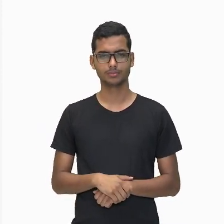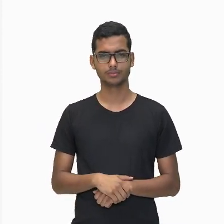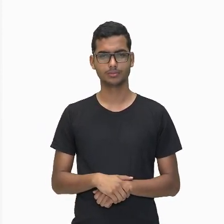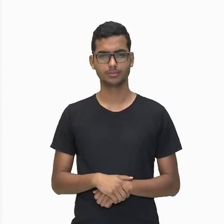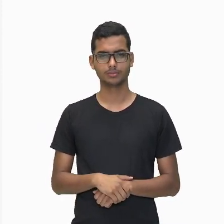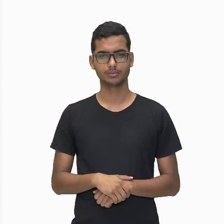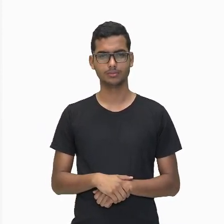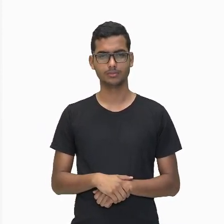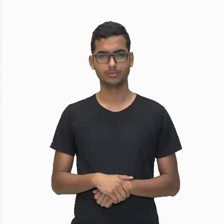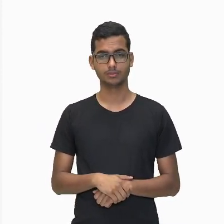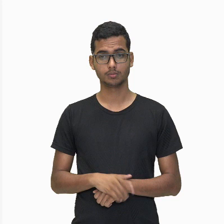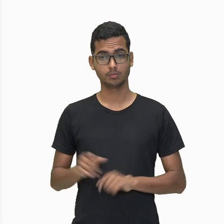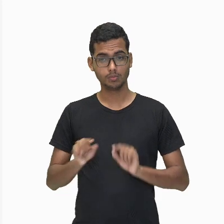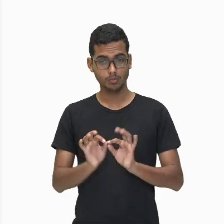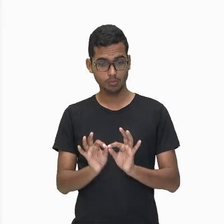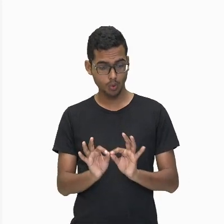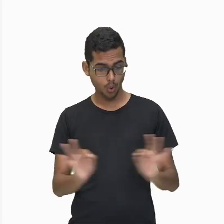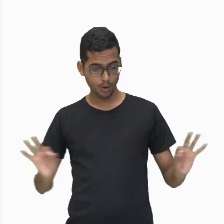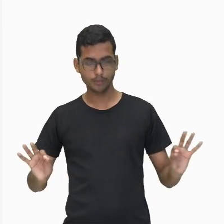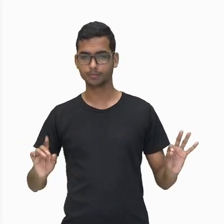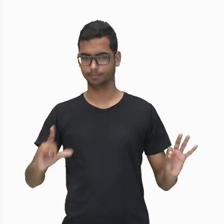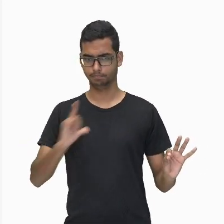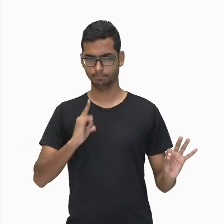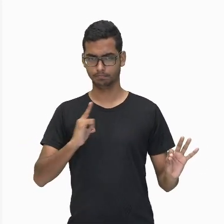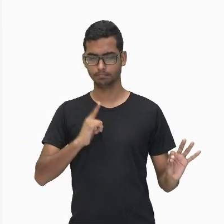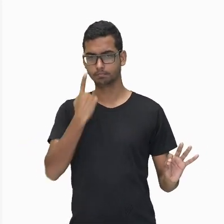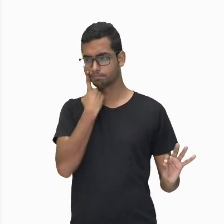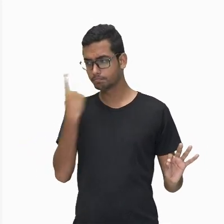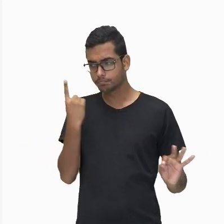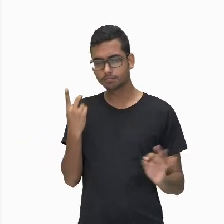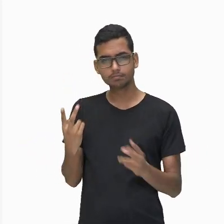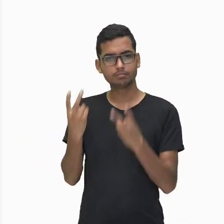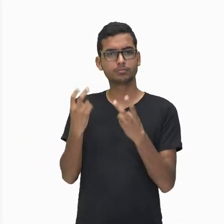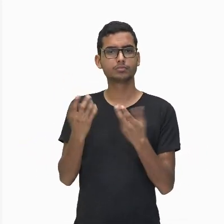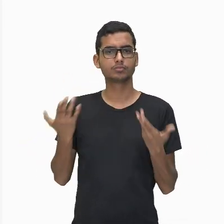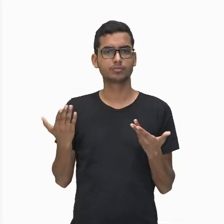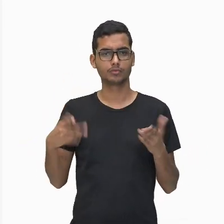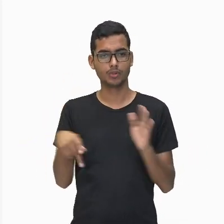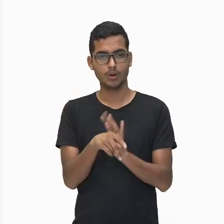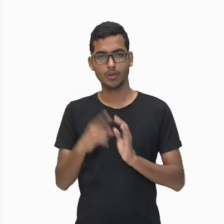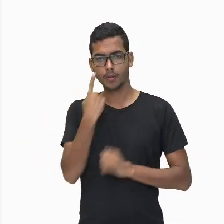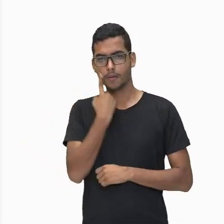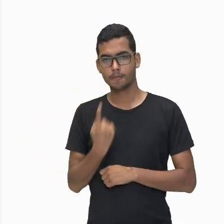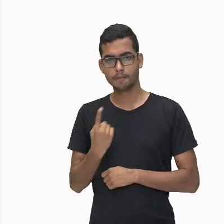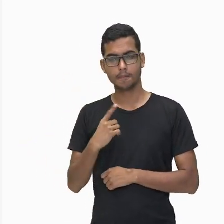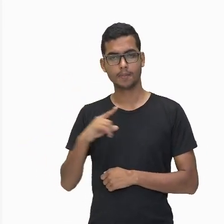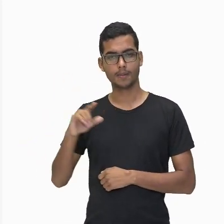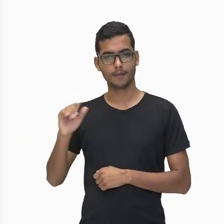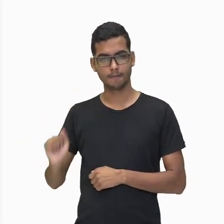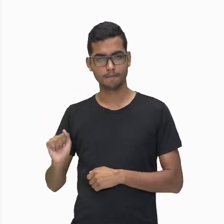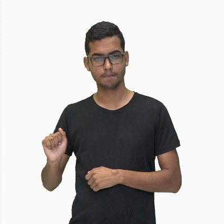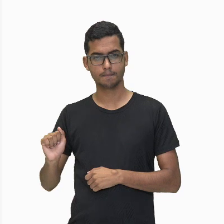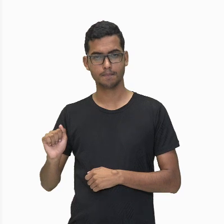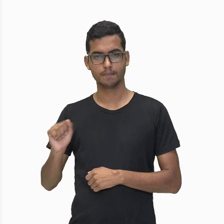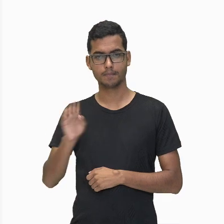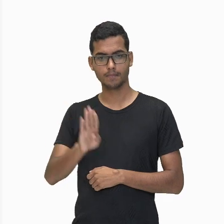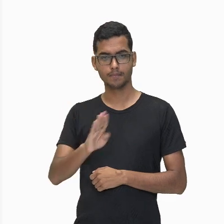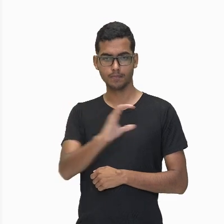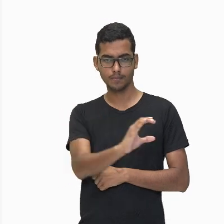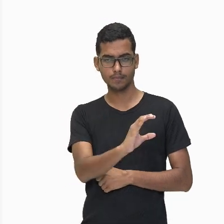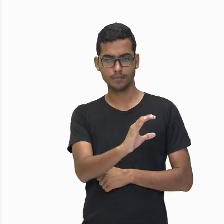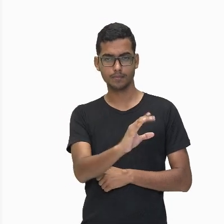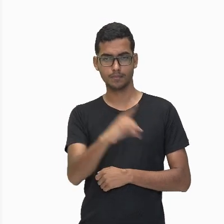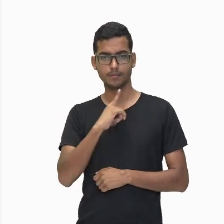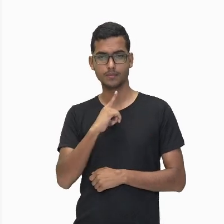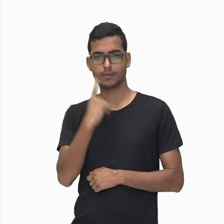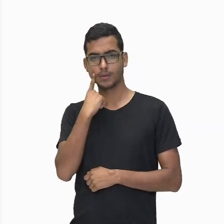da questão do alinhamento, né? A gente vai verificar então se esses pontos A, B e C, que tem coordenadas aí A, 0 e